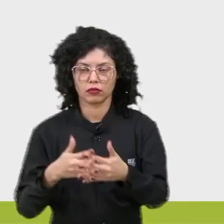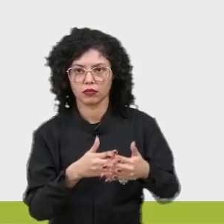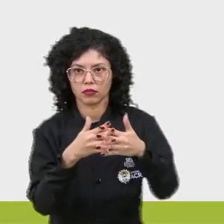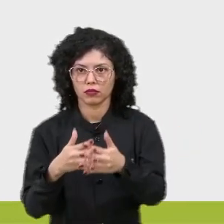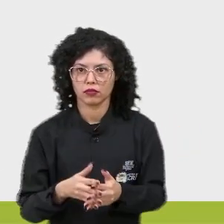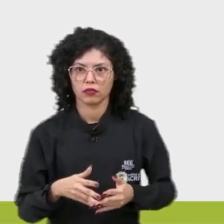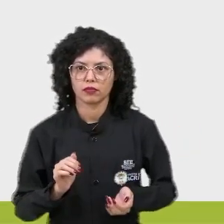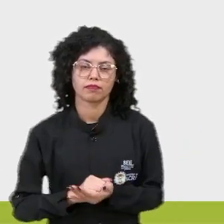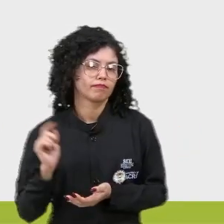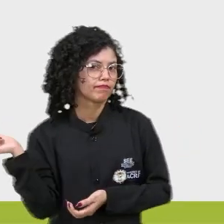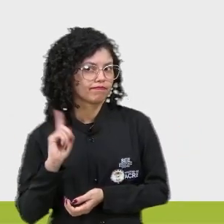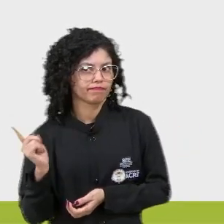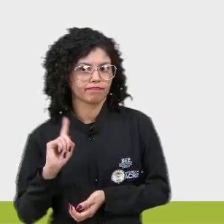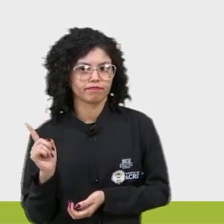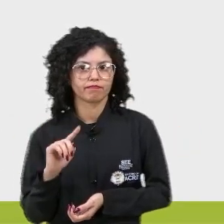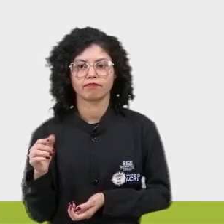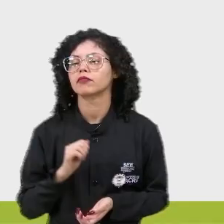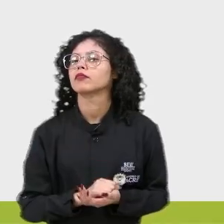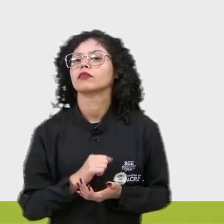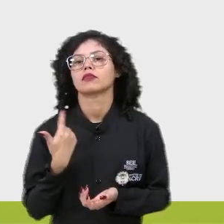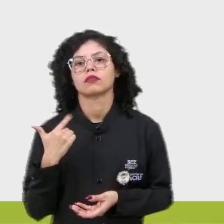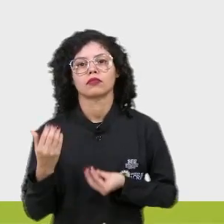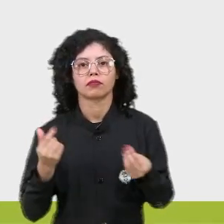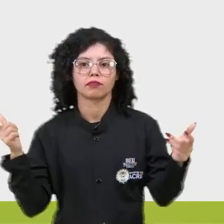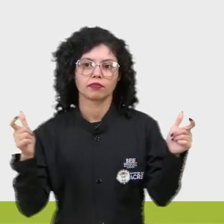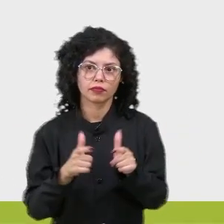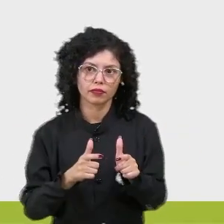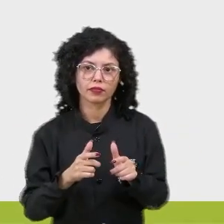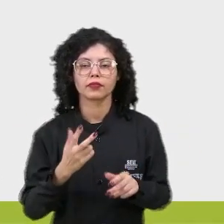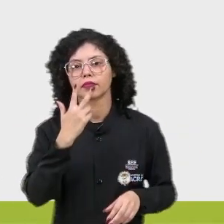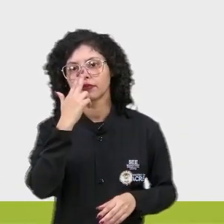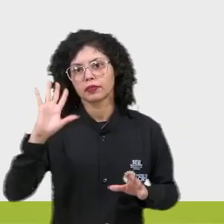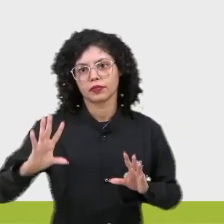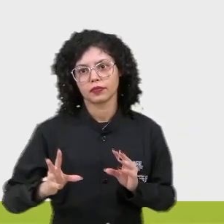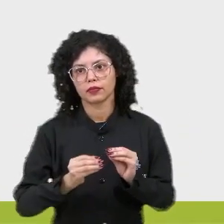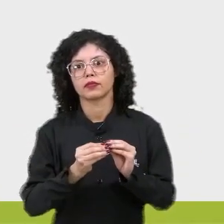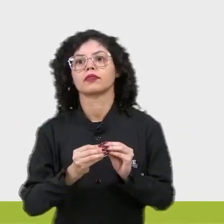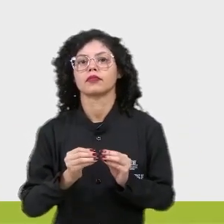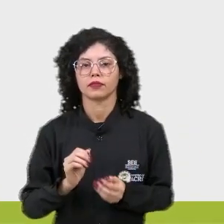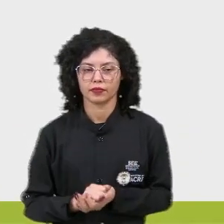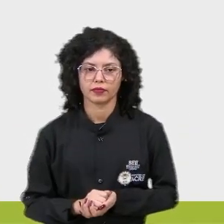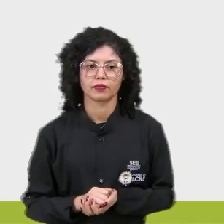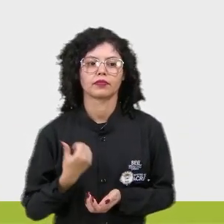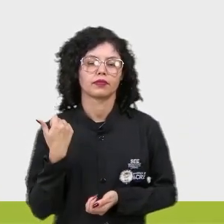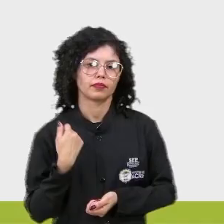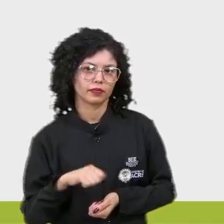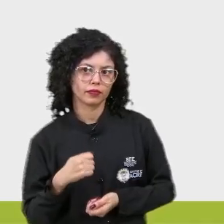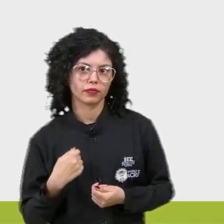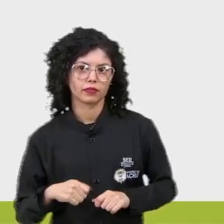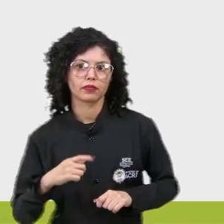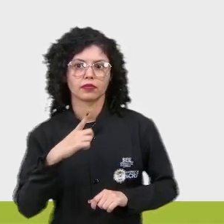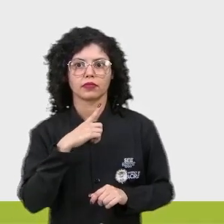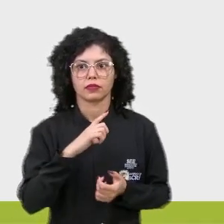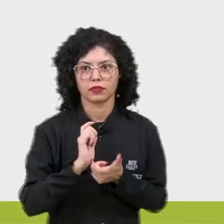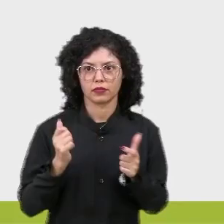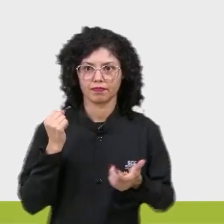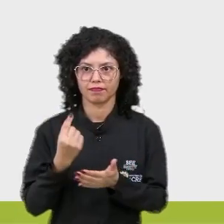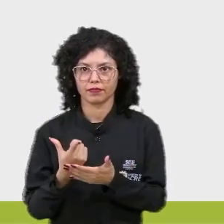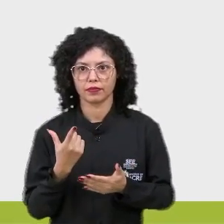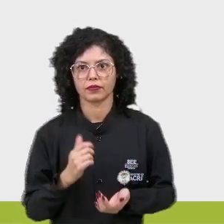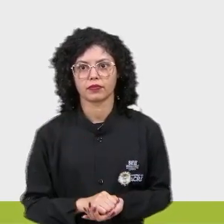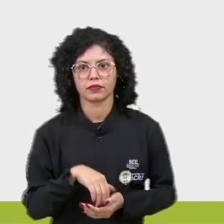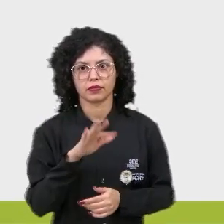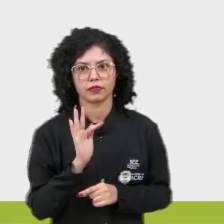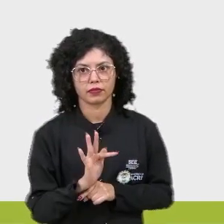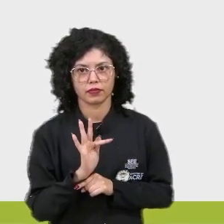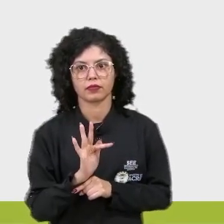hidroviário. Não permite a um custo menor, porque para a implantação das ferrovias há um alto investimento. Então, nós já